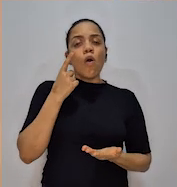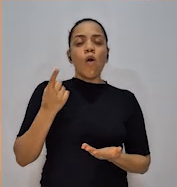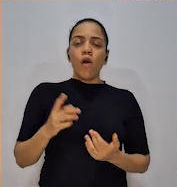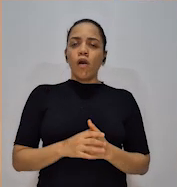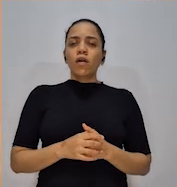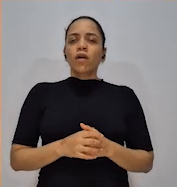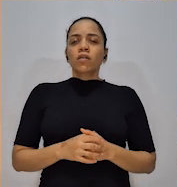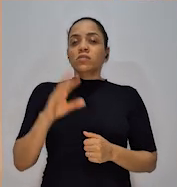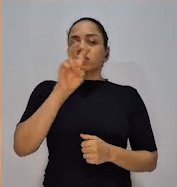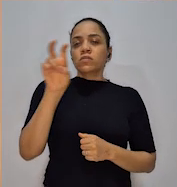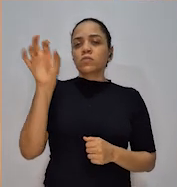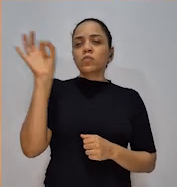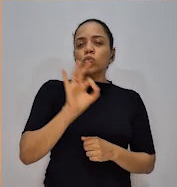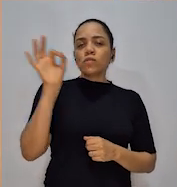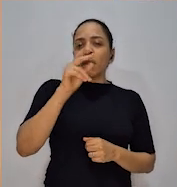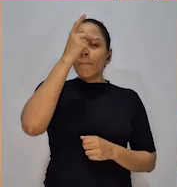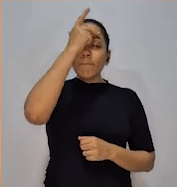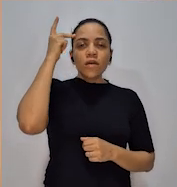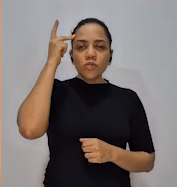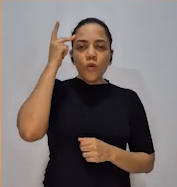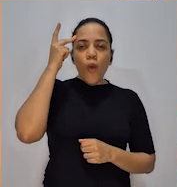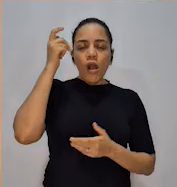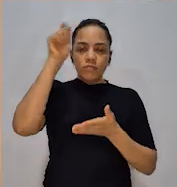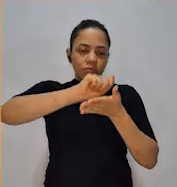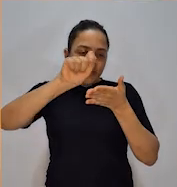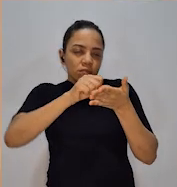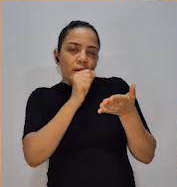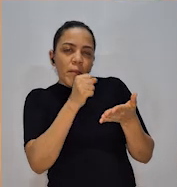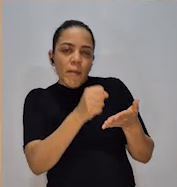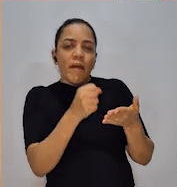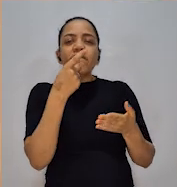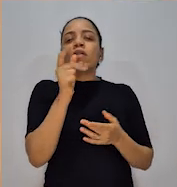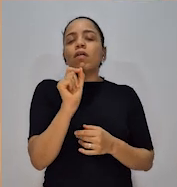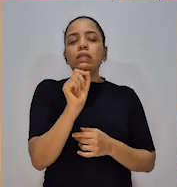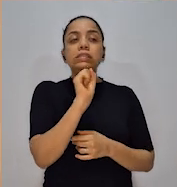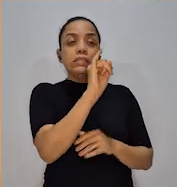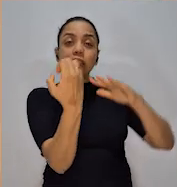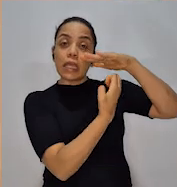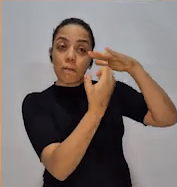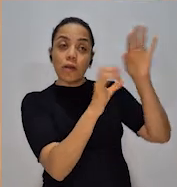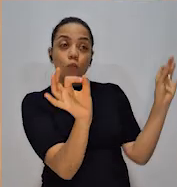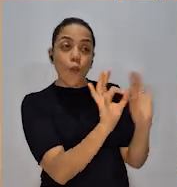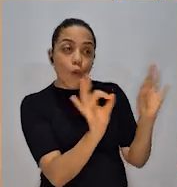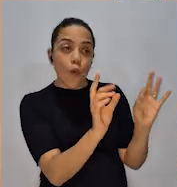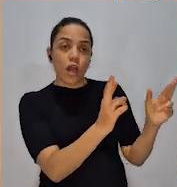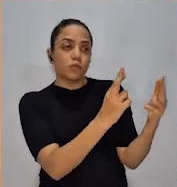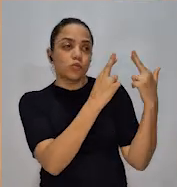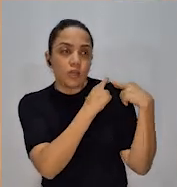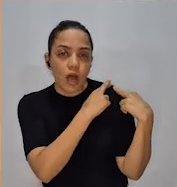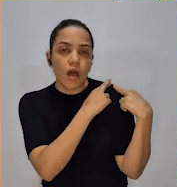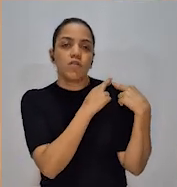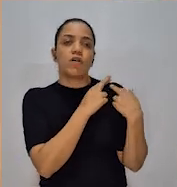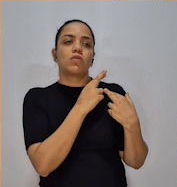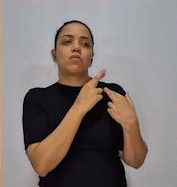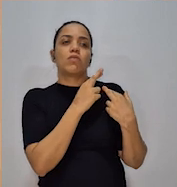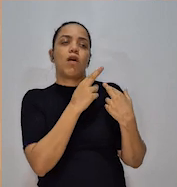né? 55% das pessoas que preencheram a pesquisa deixariam de comprar de uma empresa que não assume responsabilidade por suas